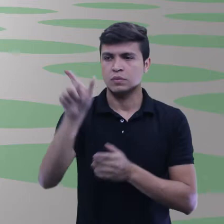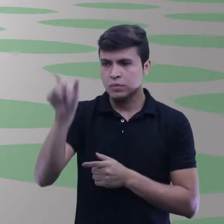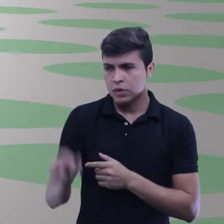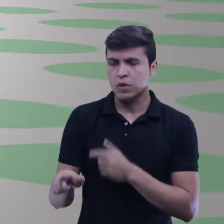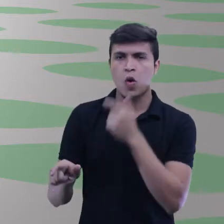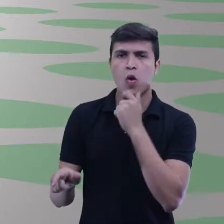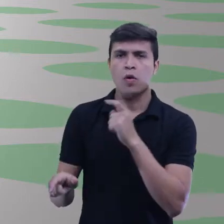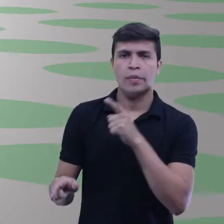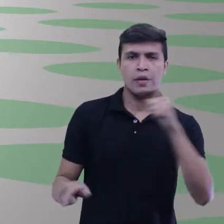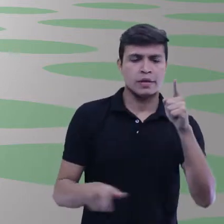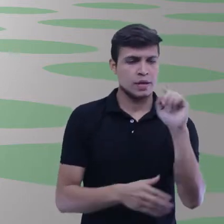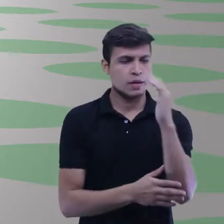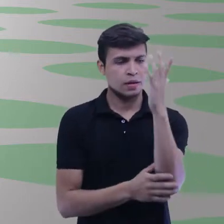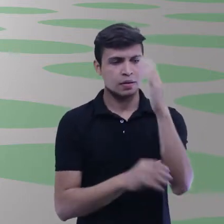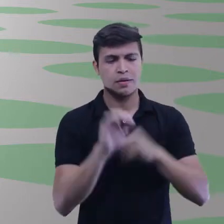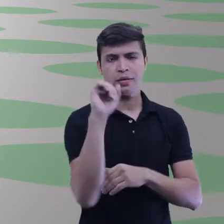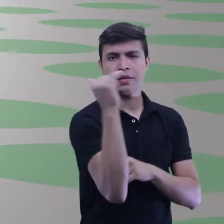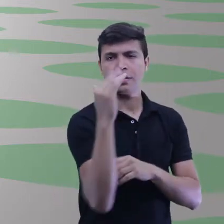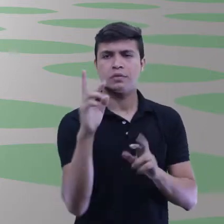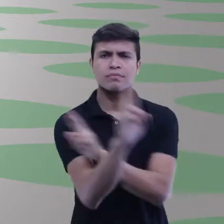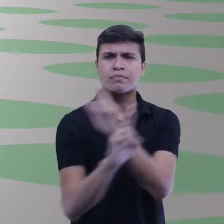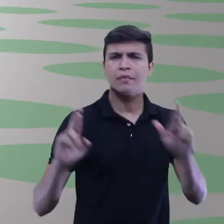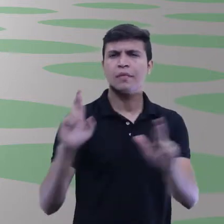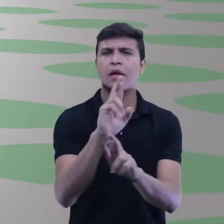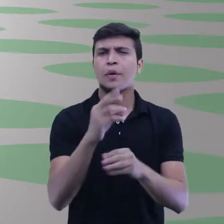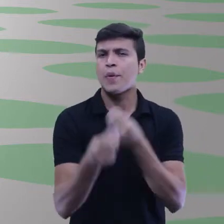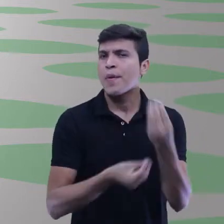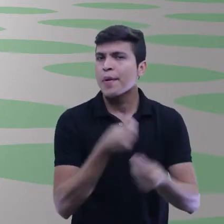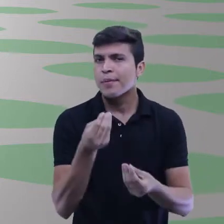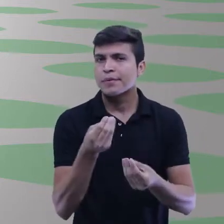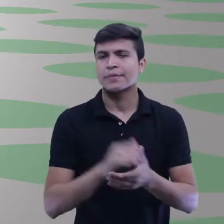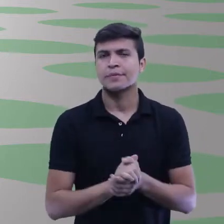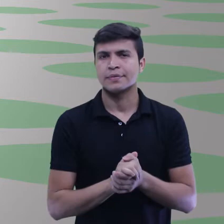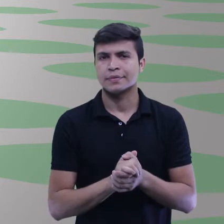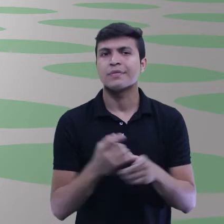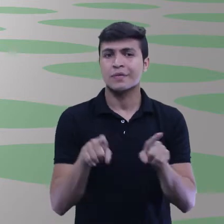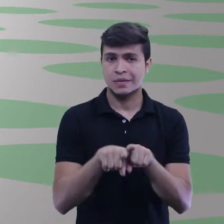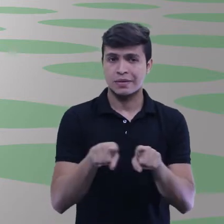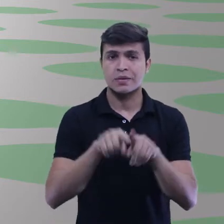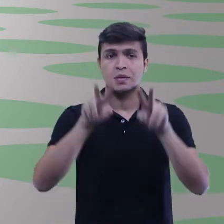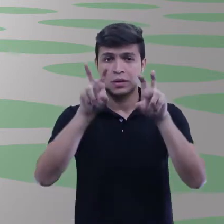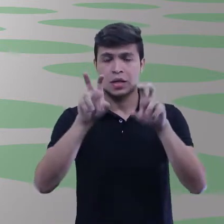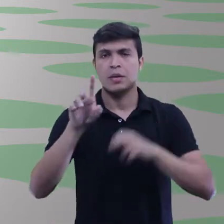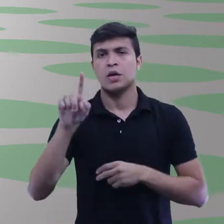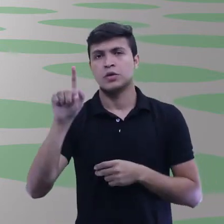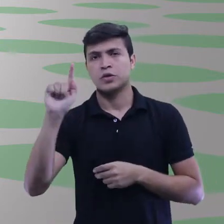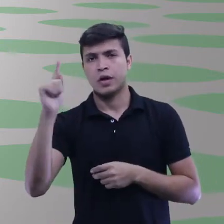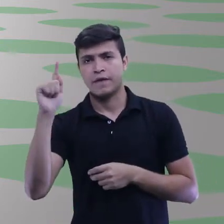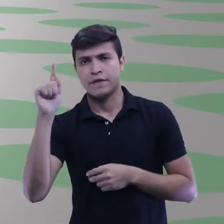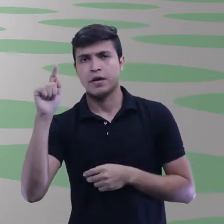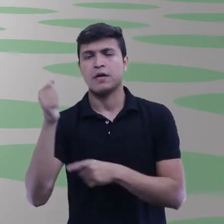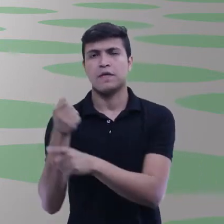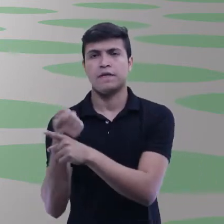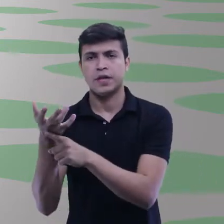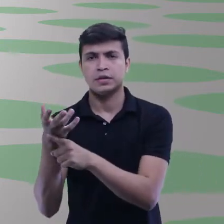relação homem-natureza como dependente da relação homem-homem, a polêmica da separação ou não entre a geografia física e